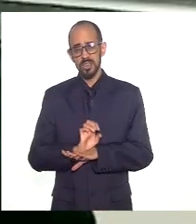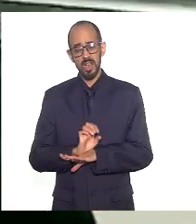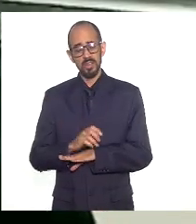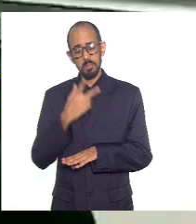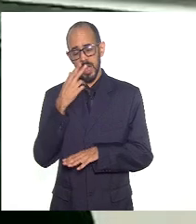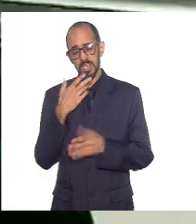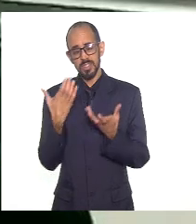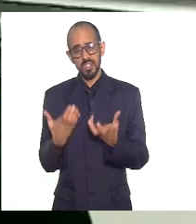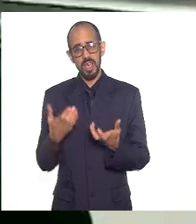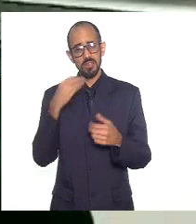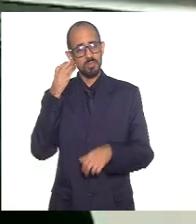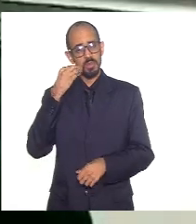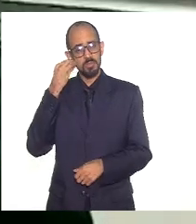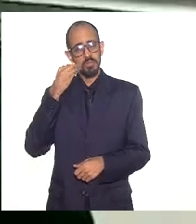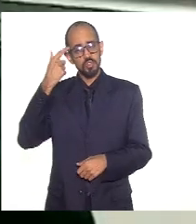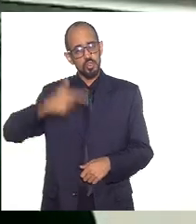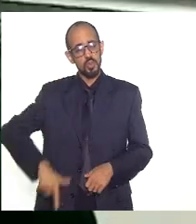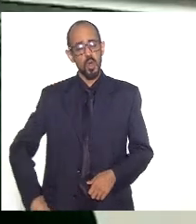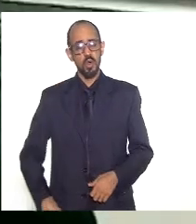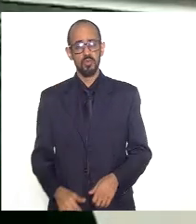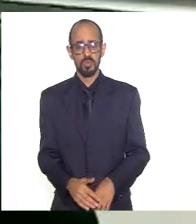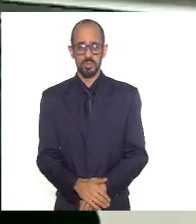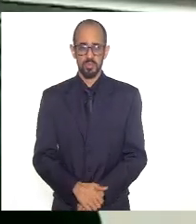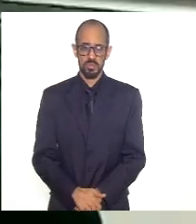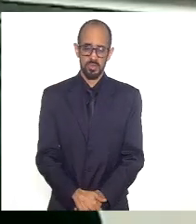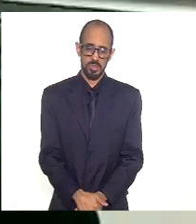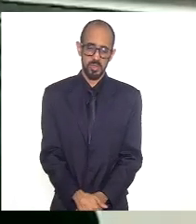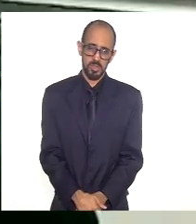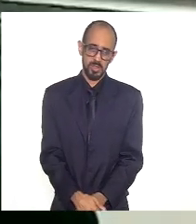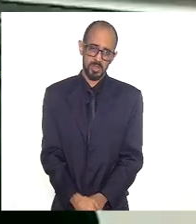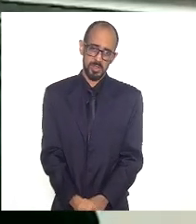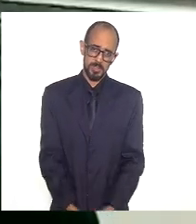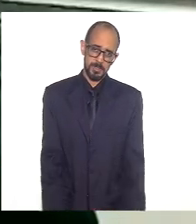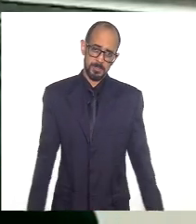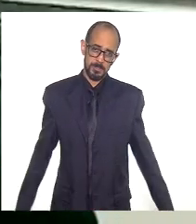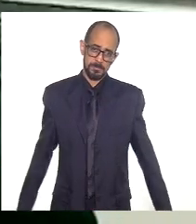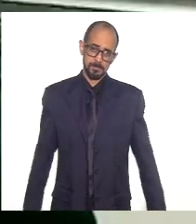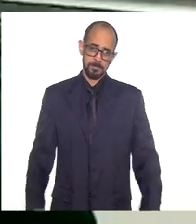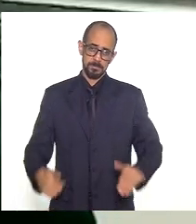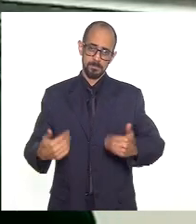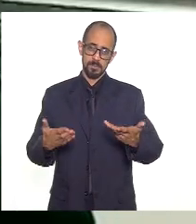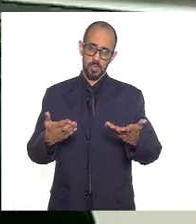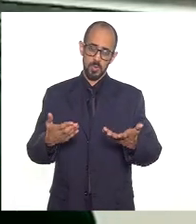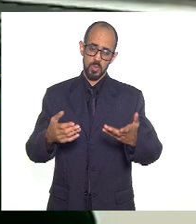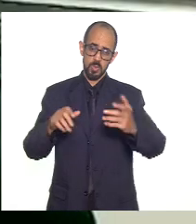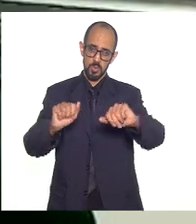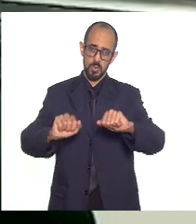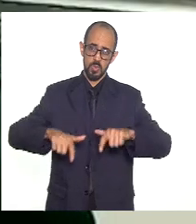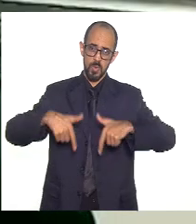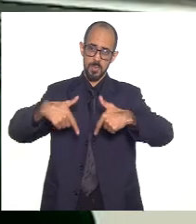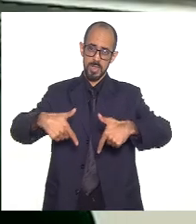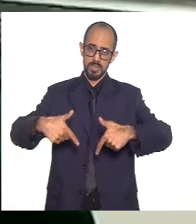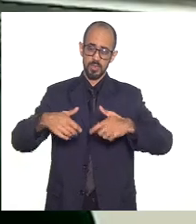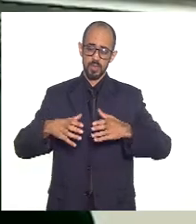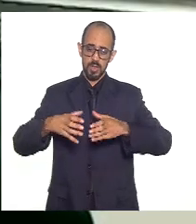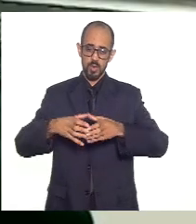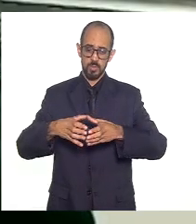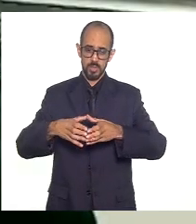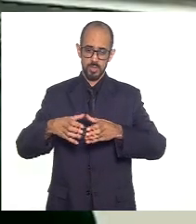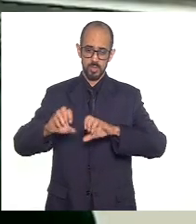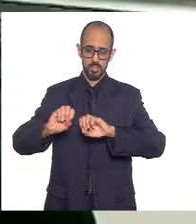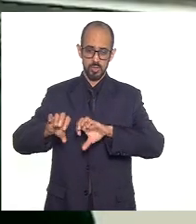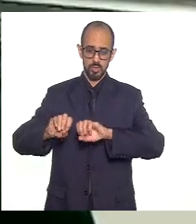de novo. Mas eu acho que, com a ação que a Comissão de